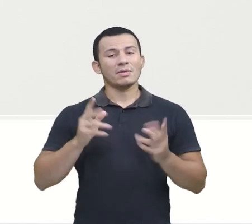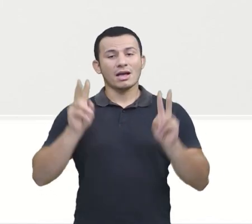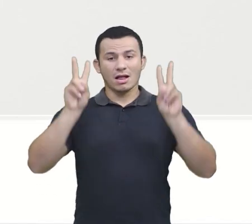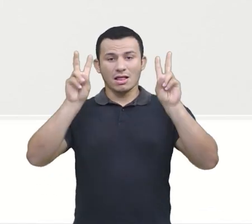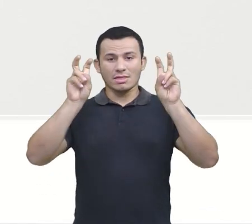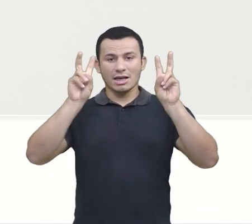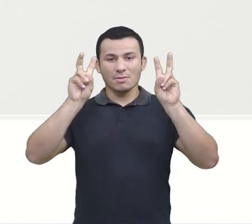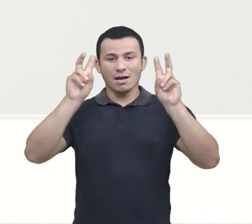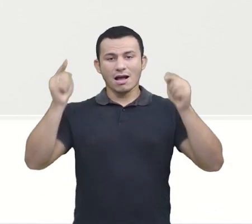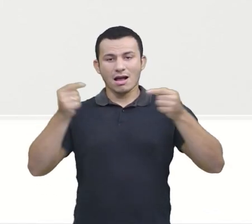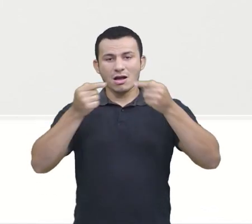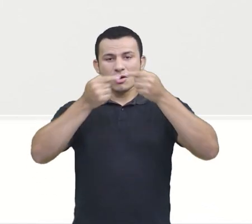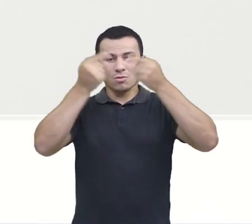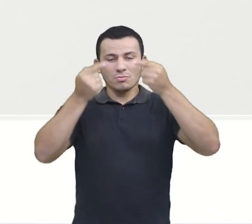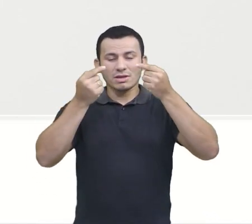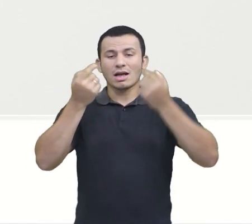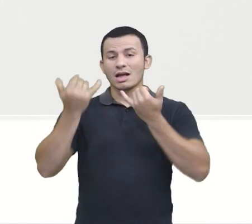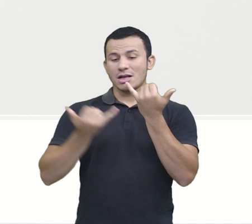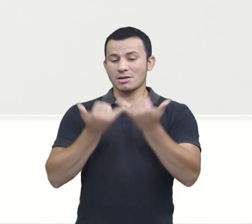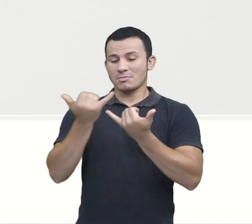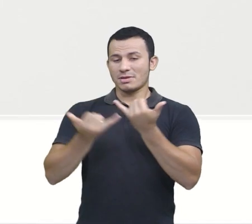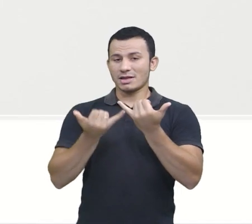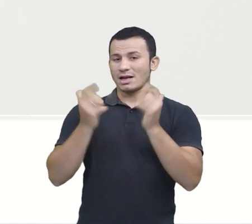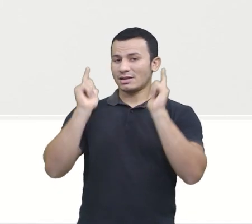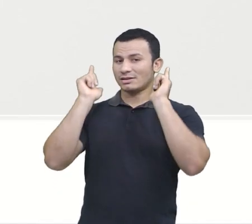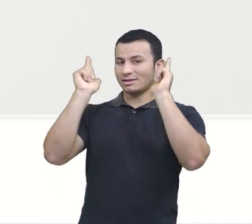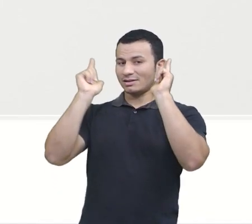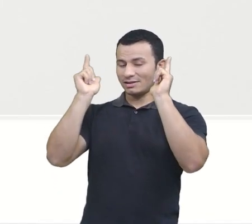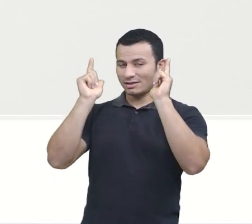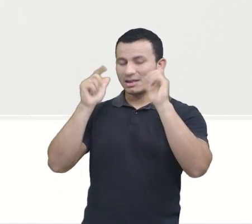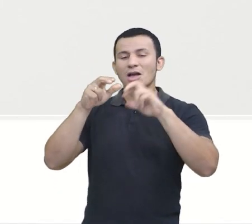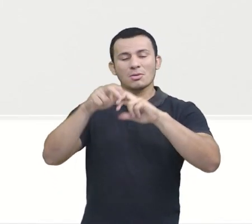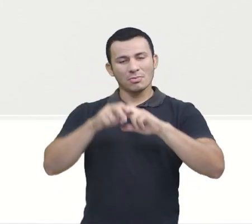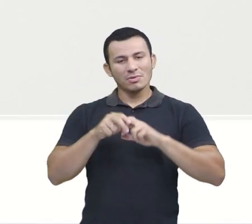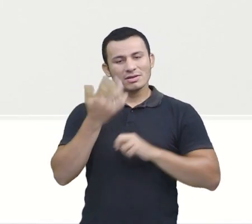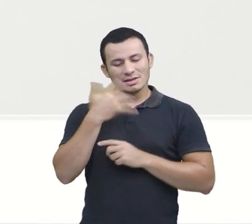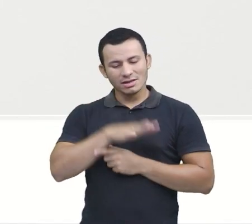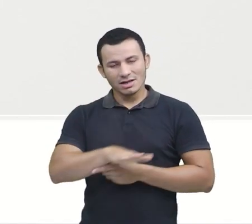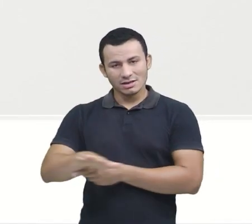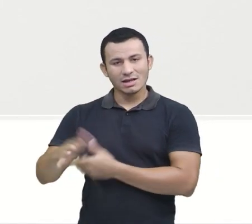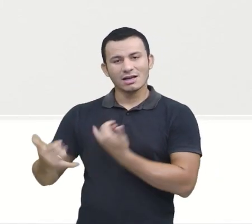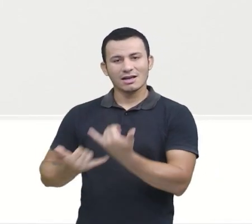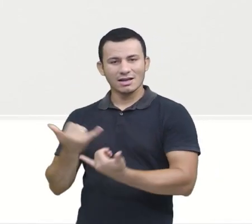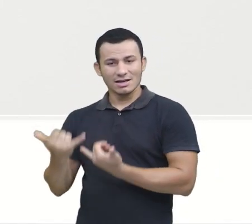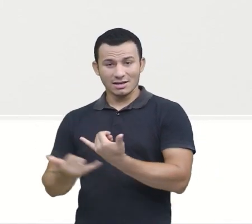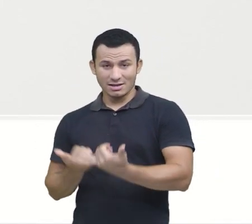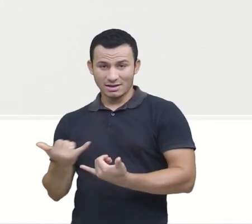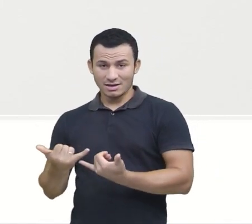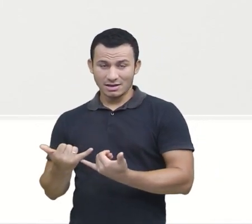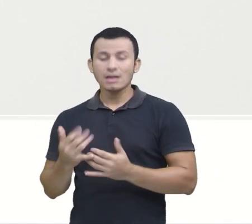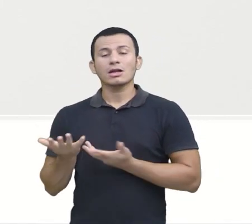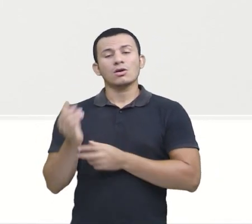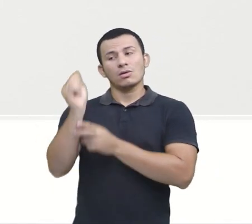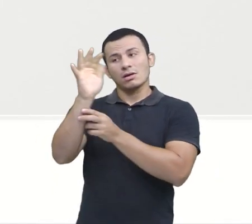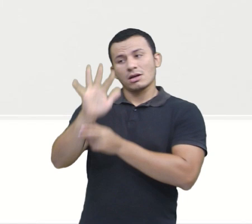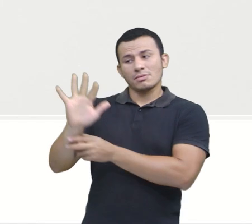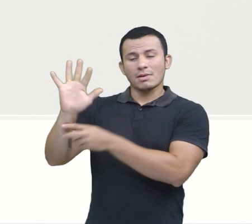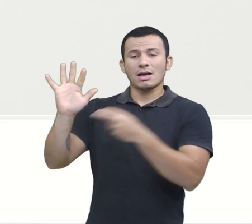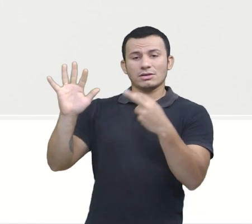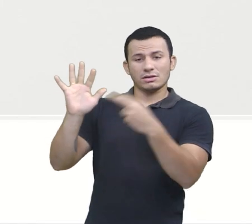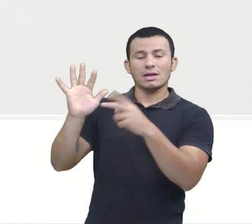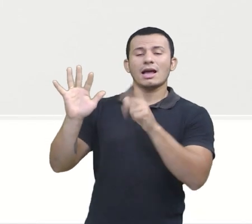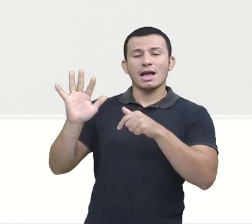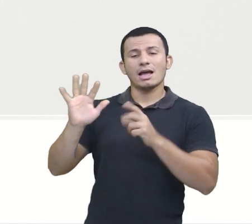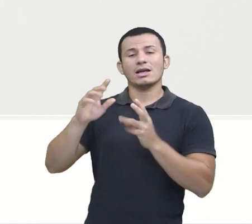dessa revista, brincar é divertido. Olha só aqui um outro tipo de linguagem que nós vemos.